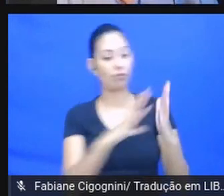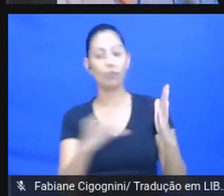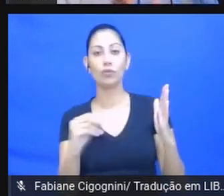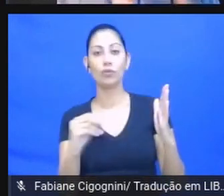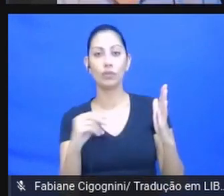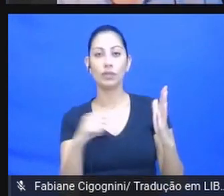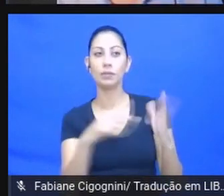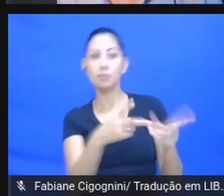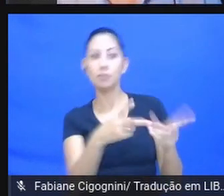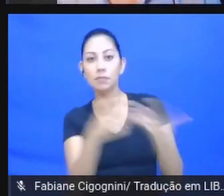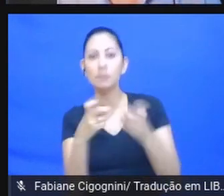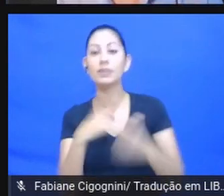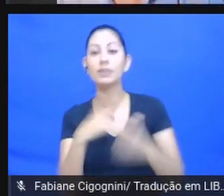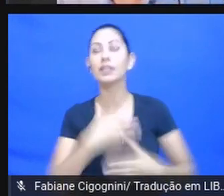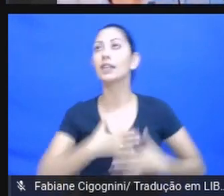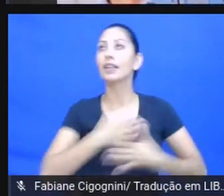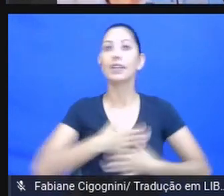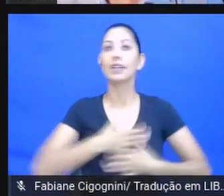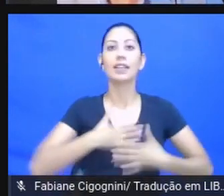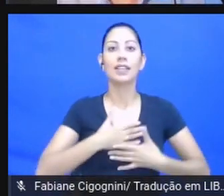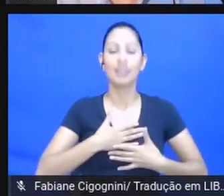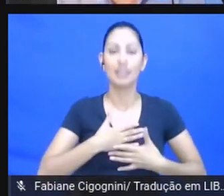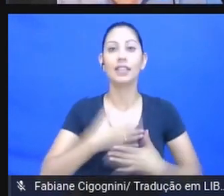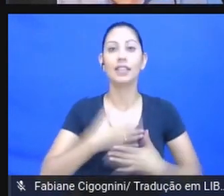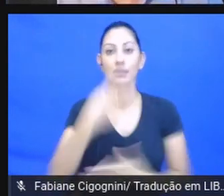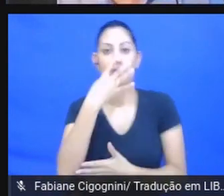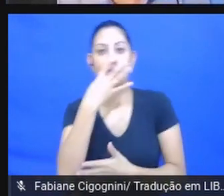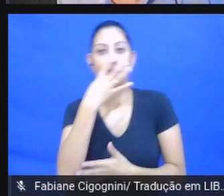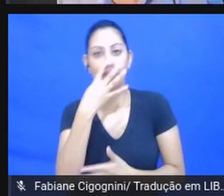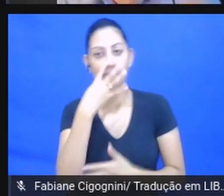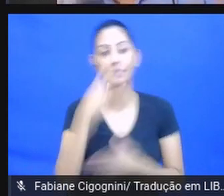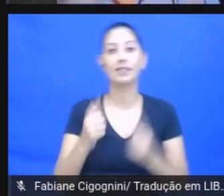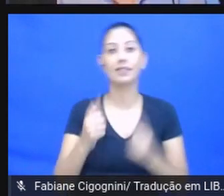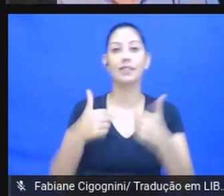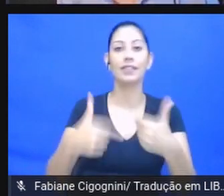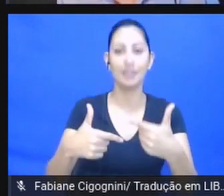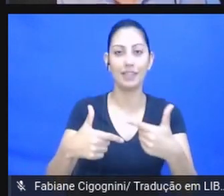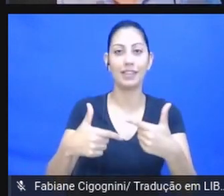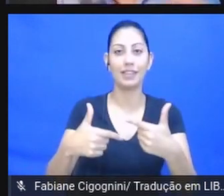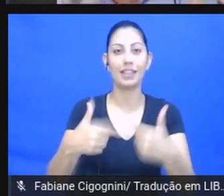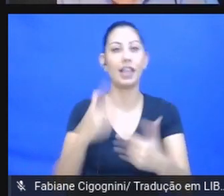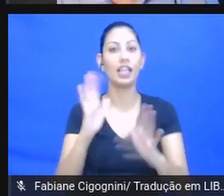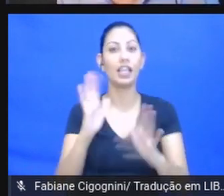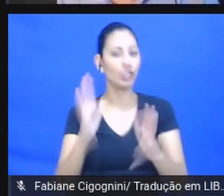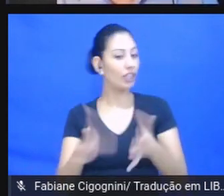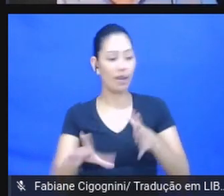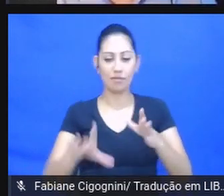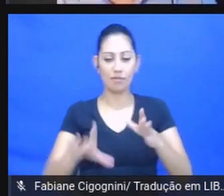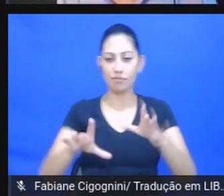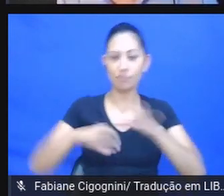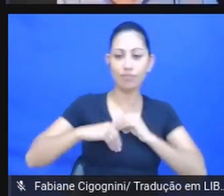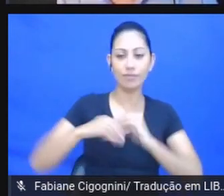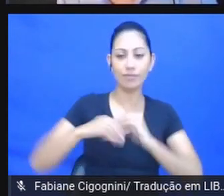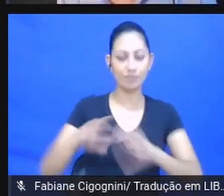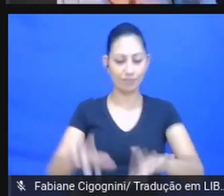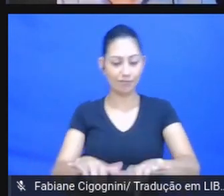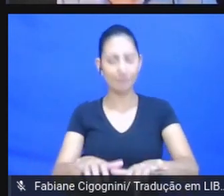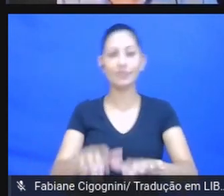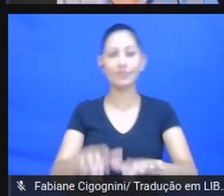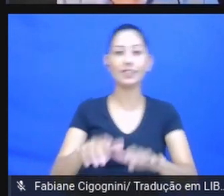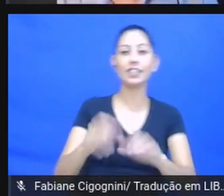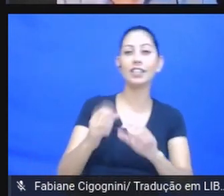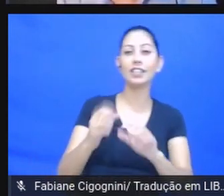e muitos se encantaram com o online. E quem tem mais domínio usa muitas as plataformas,